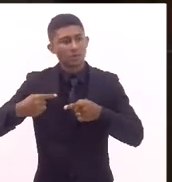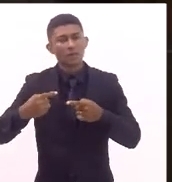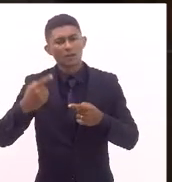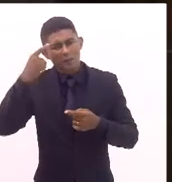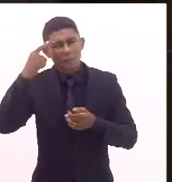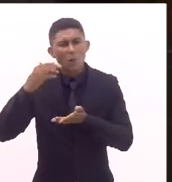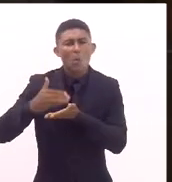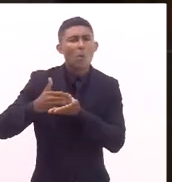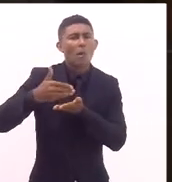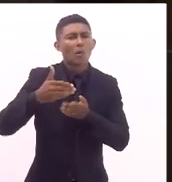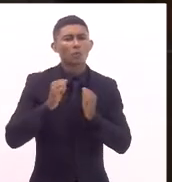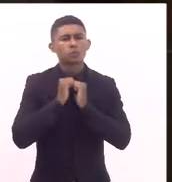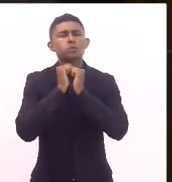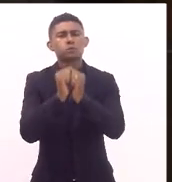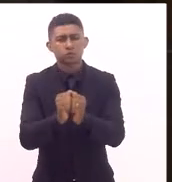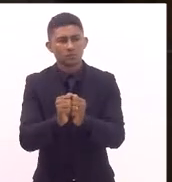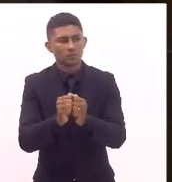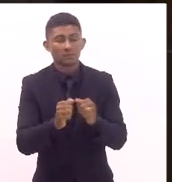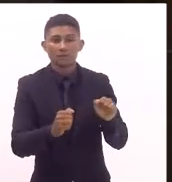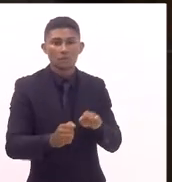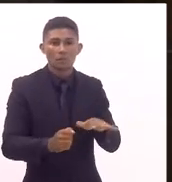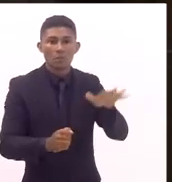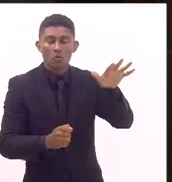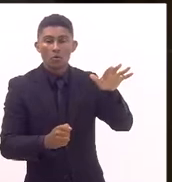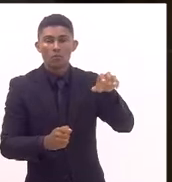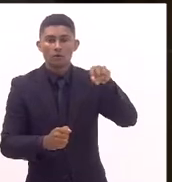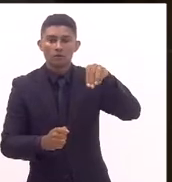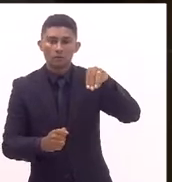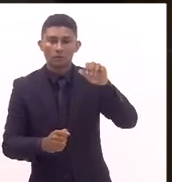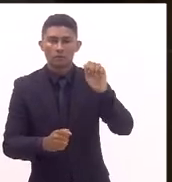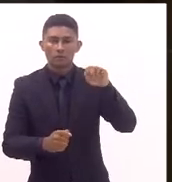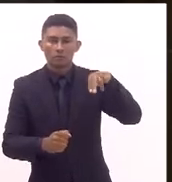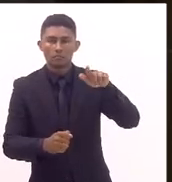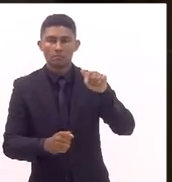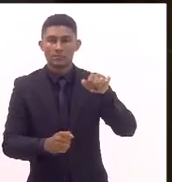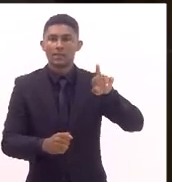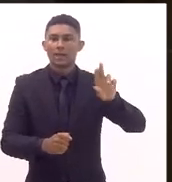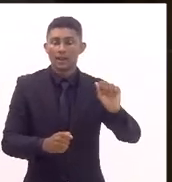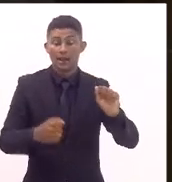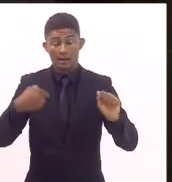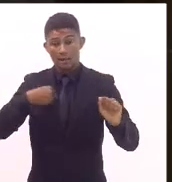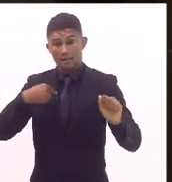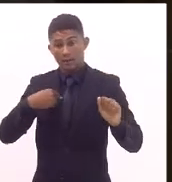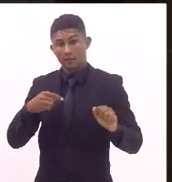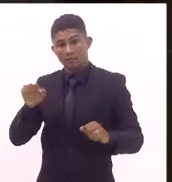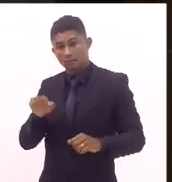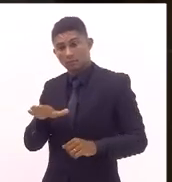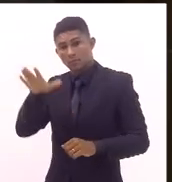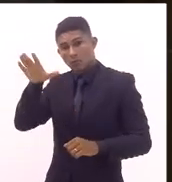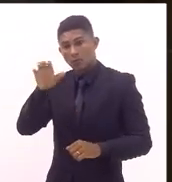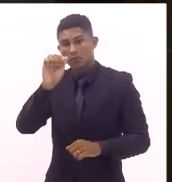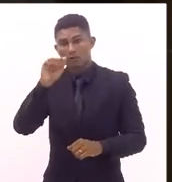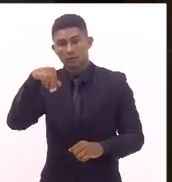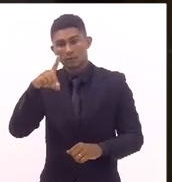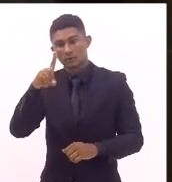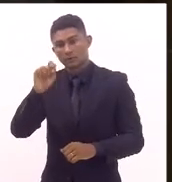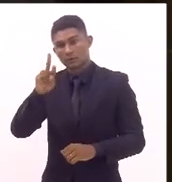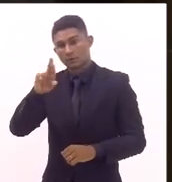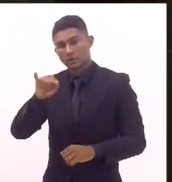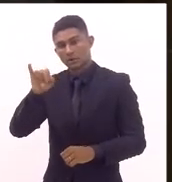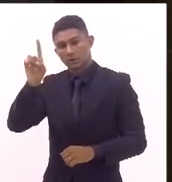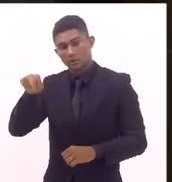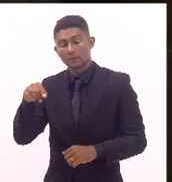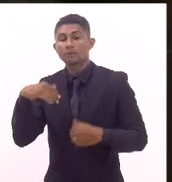assim ela no Morro do Chapéu Mangueira E eu lá no morro do Andaraí e não é ir logo depois quando